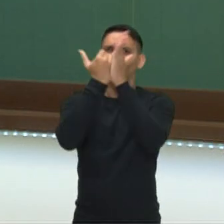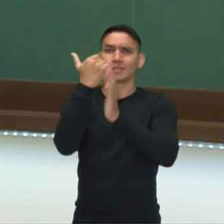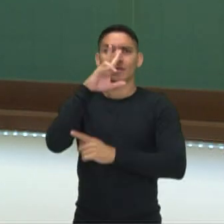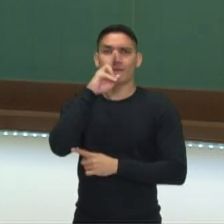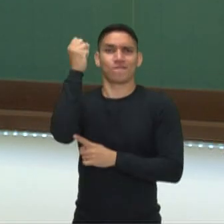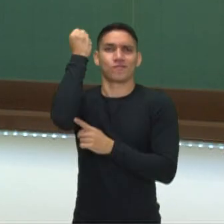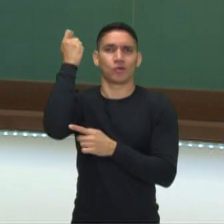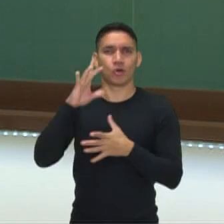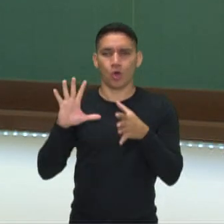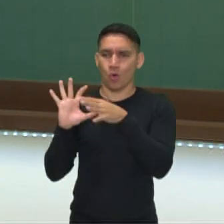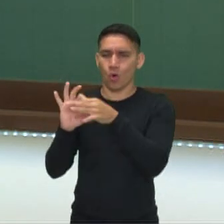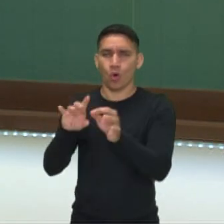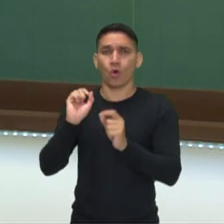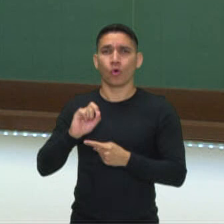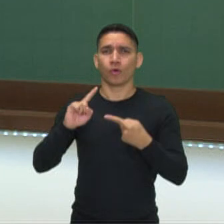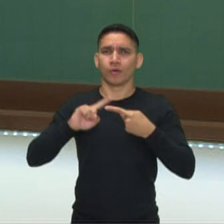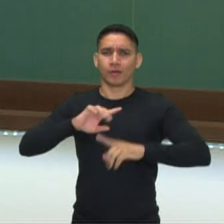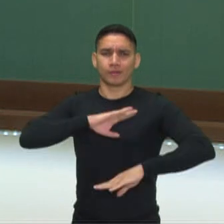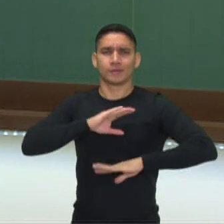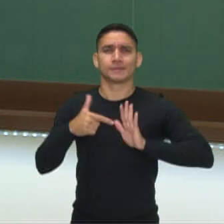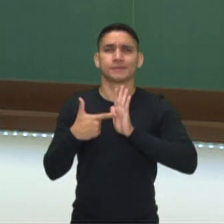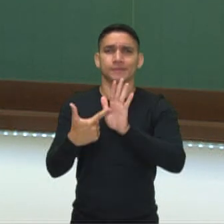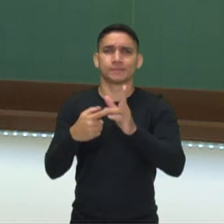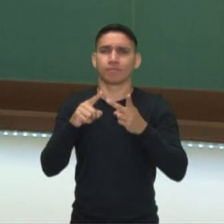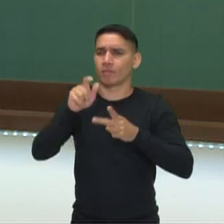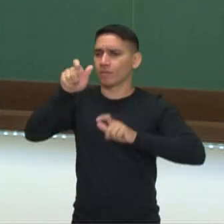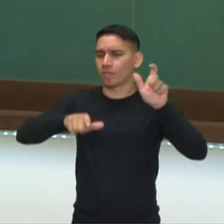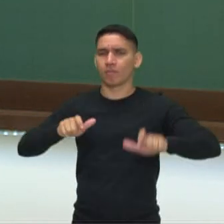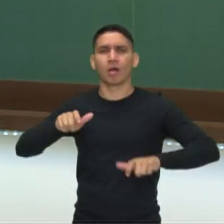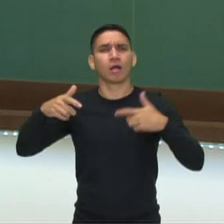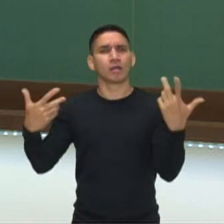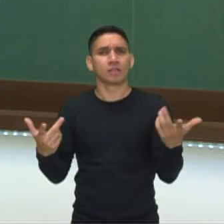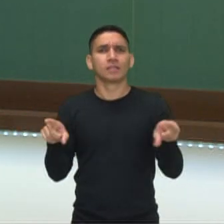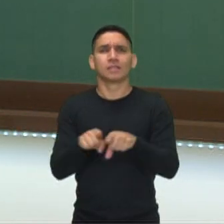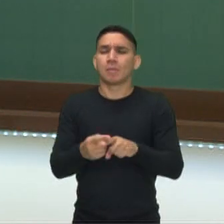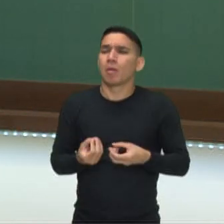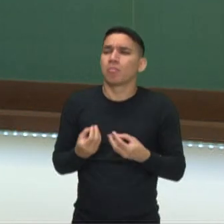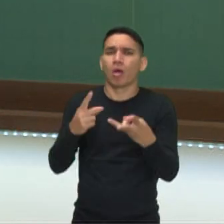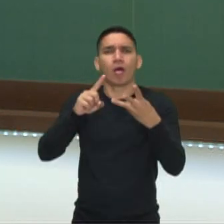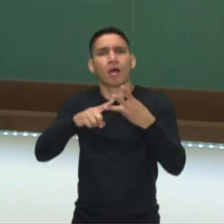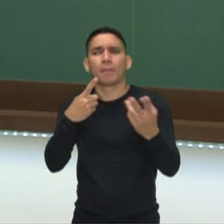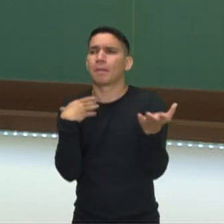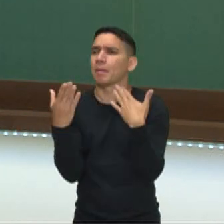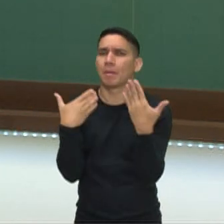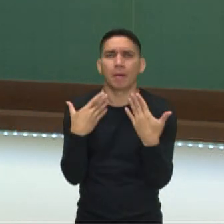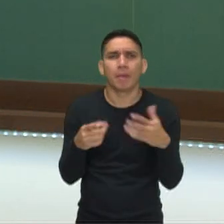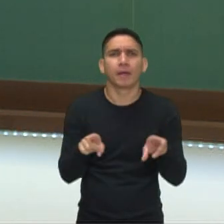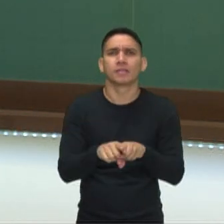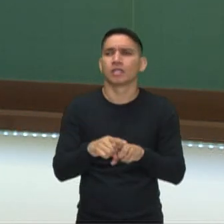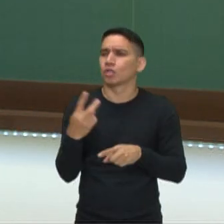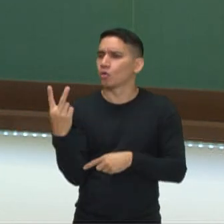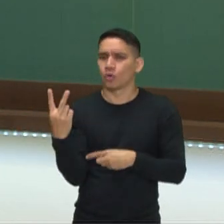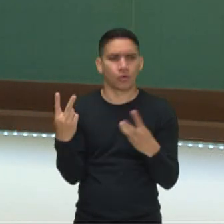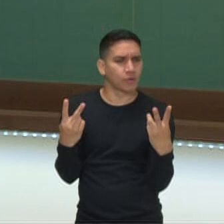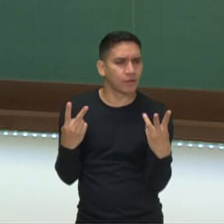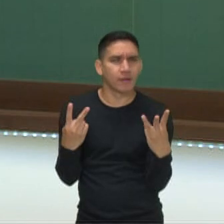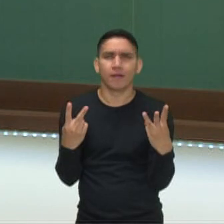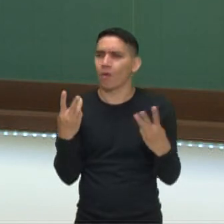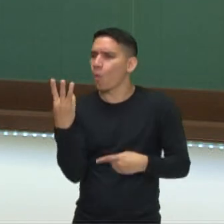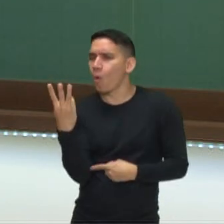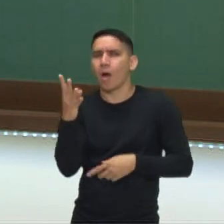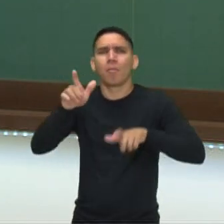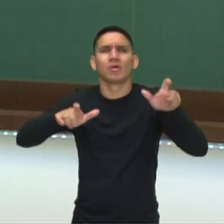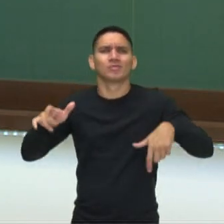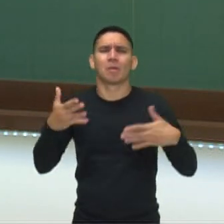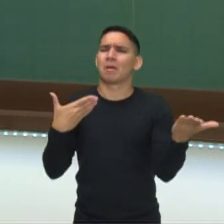contexto entre cenografia, entre atores, trazendo essa coisa do diálogo, aquela troca de 2, 3, 4 atores juntos, dialogando, conversando,